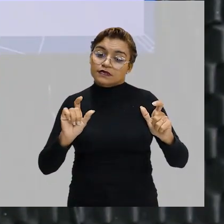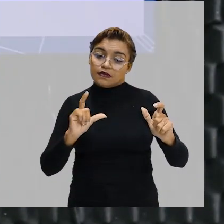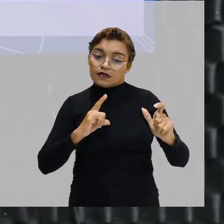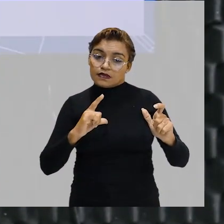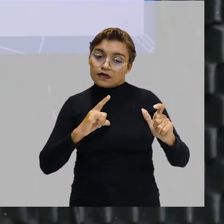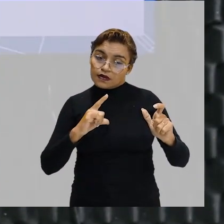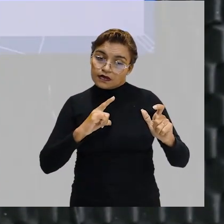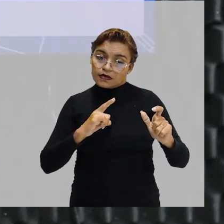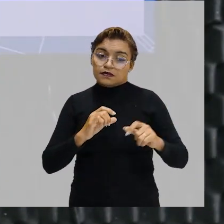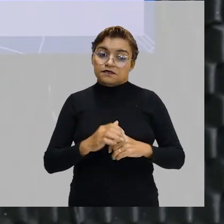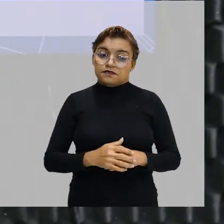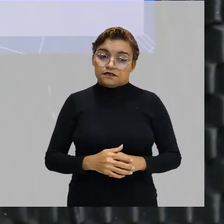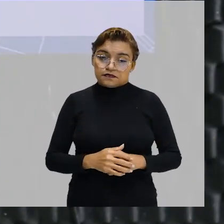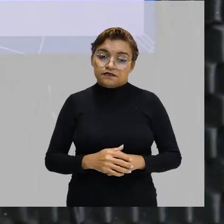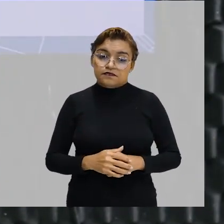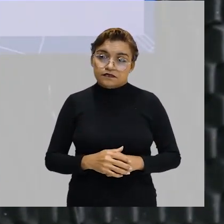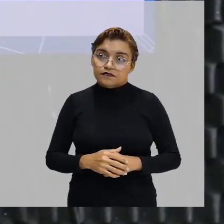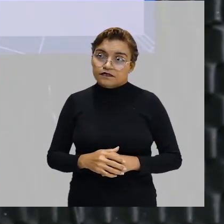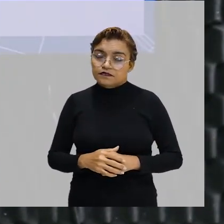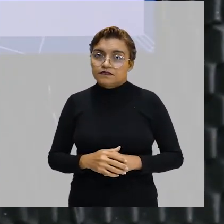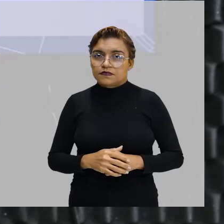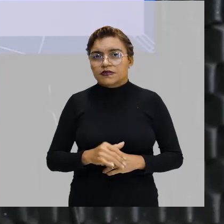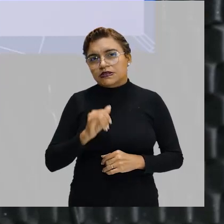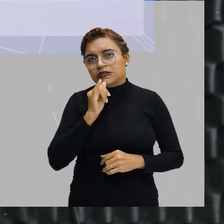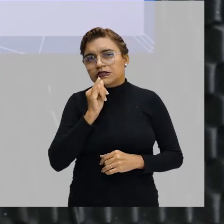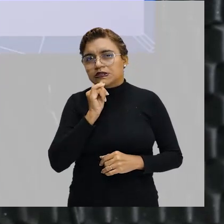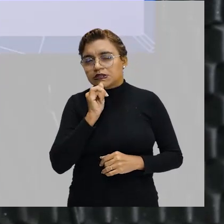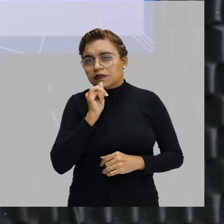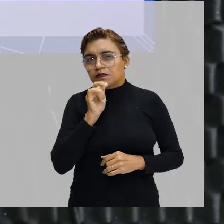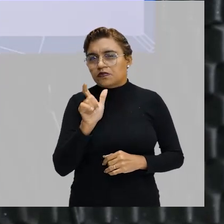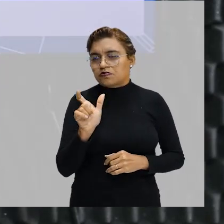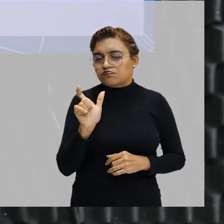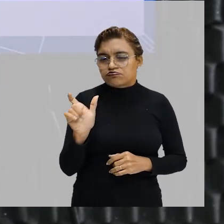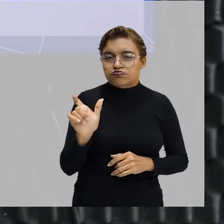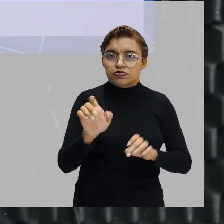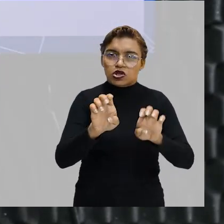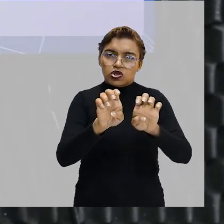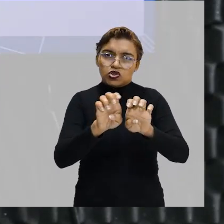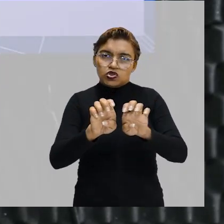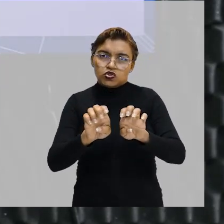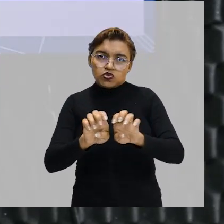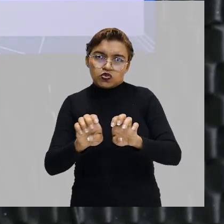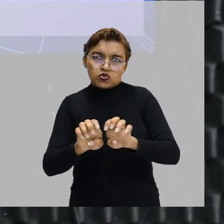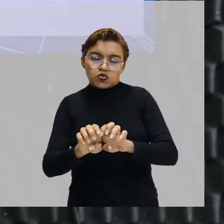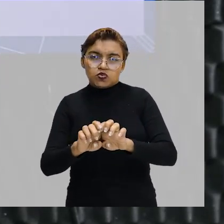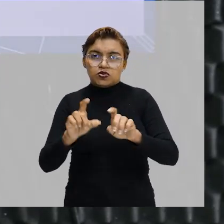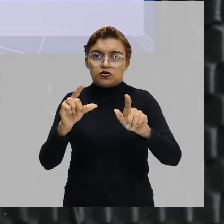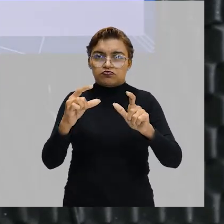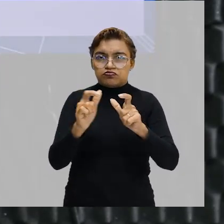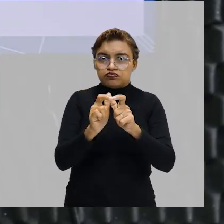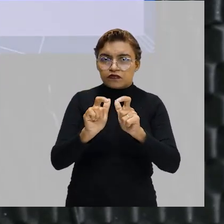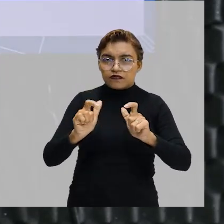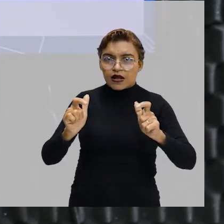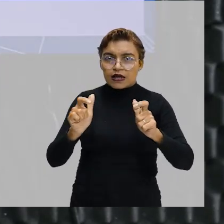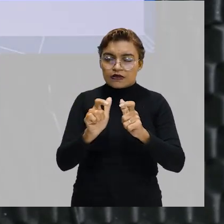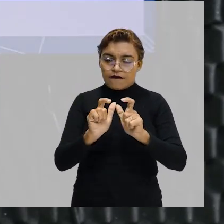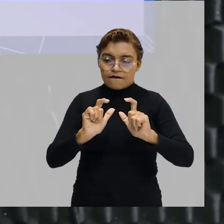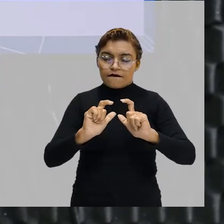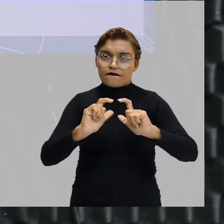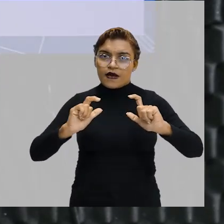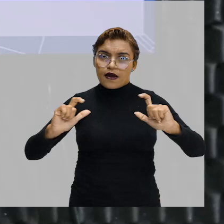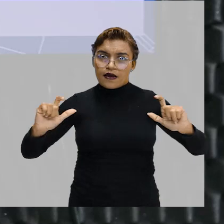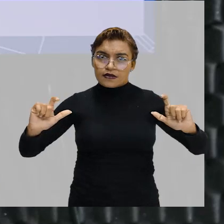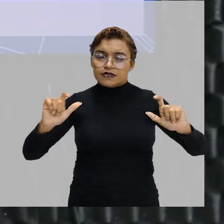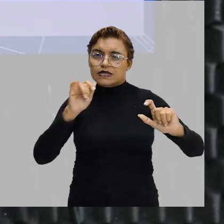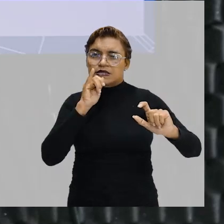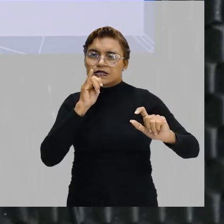desempenha, né, dentro daquela construção, daquele enunciado. Então, eu dei o